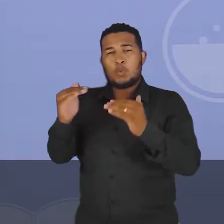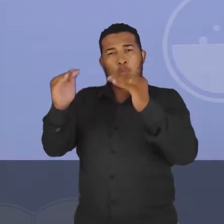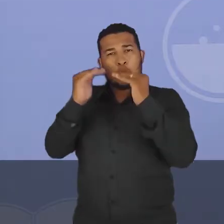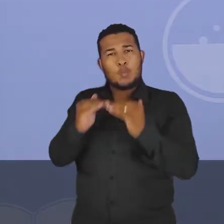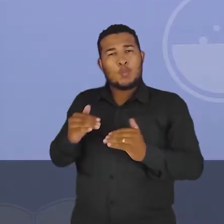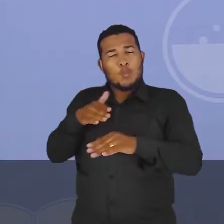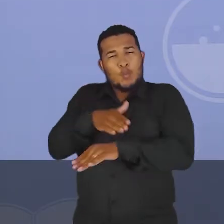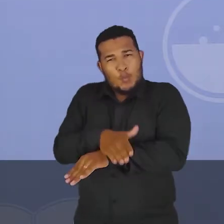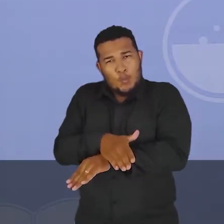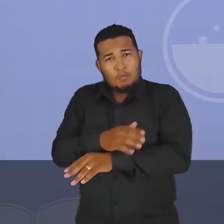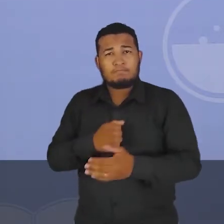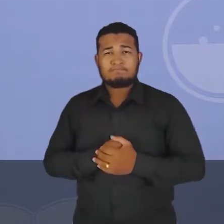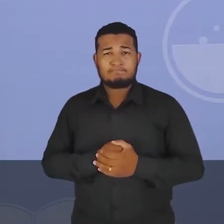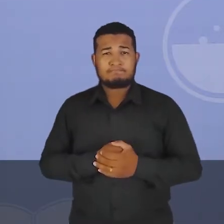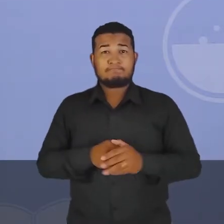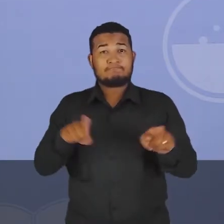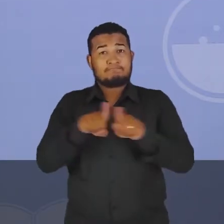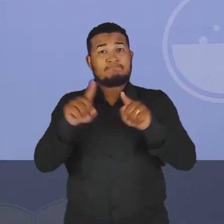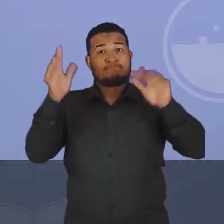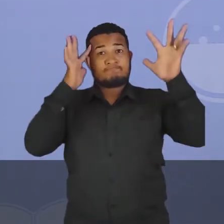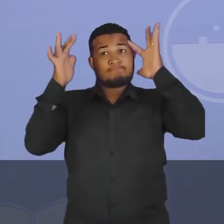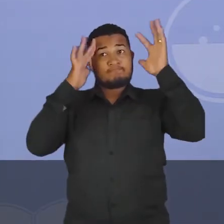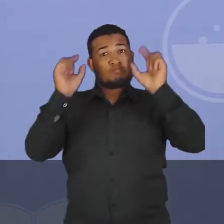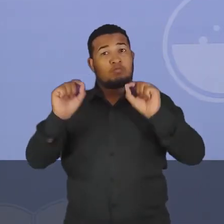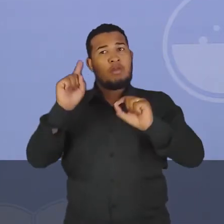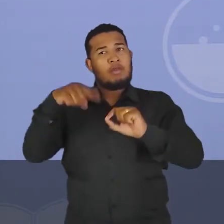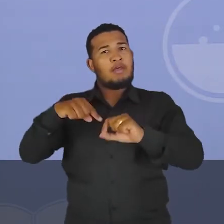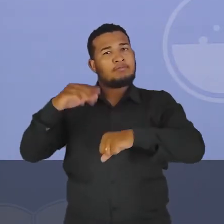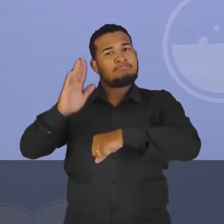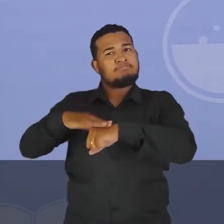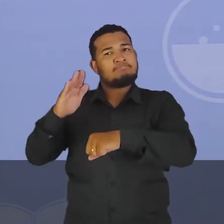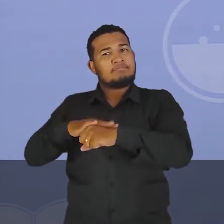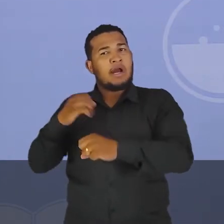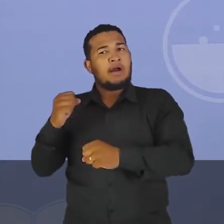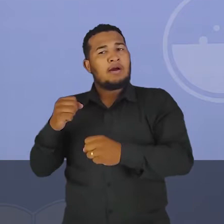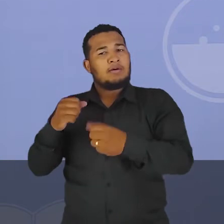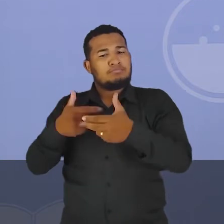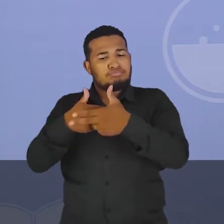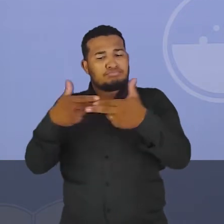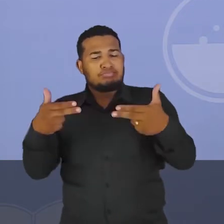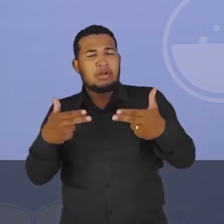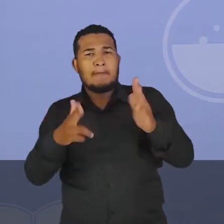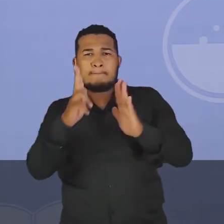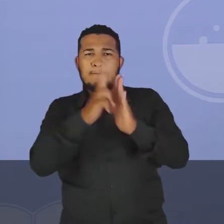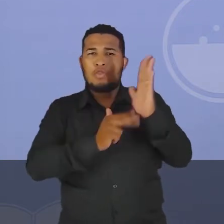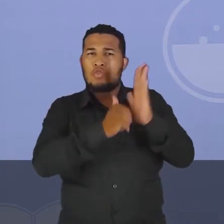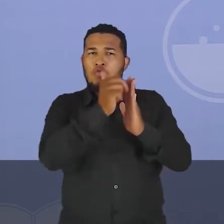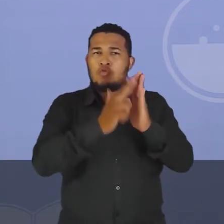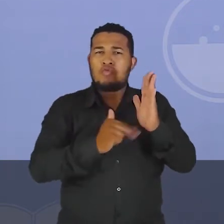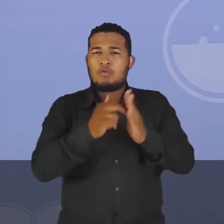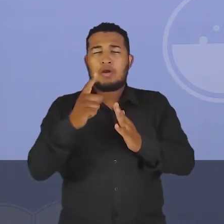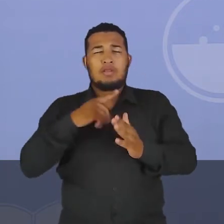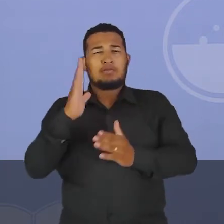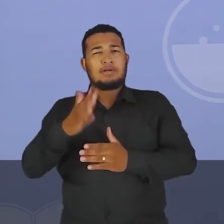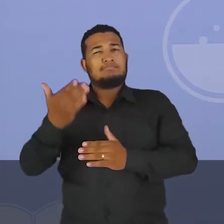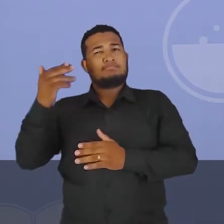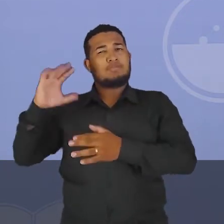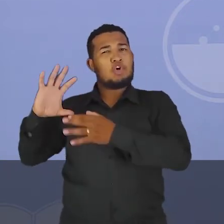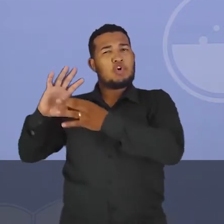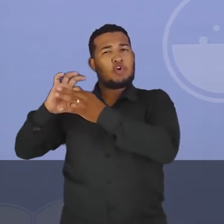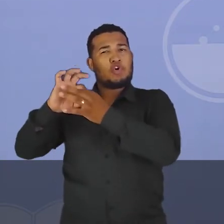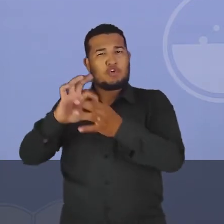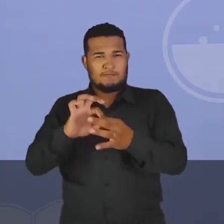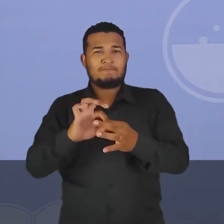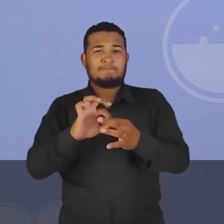Vamos problematizar também que são obras que foram pinturas feitas, né, num contexto da cultura